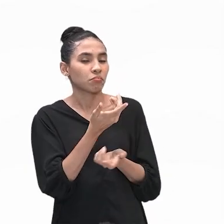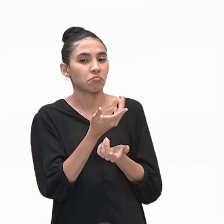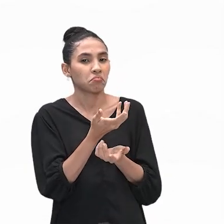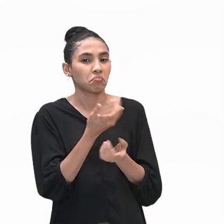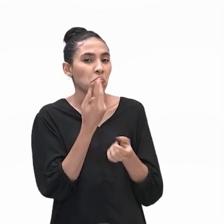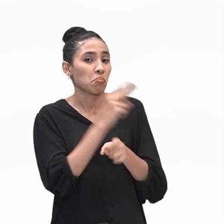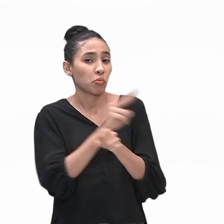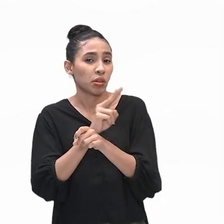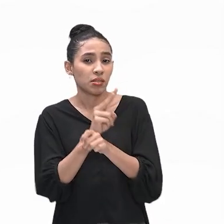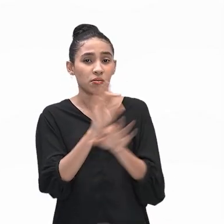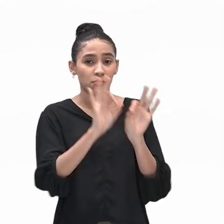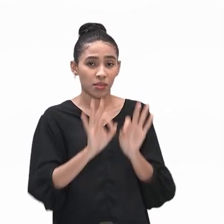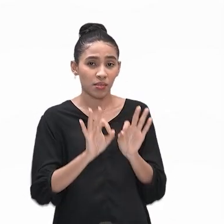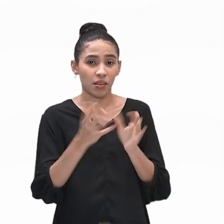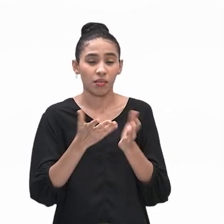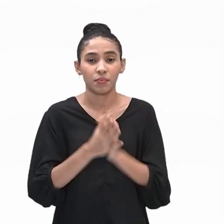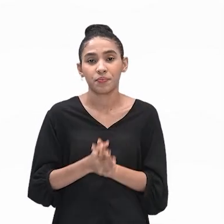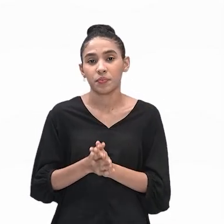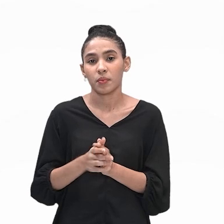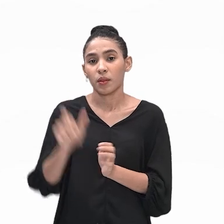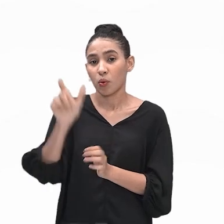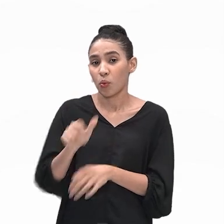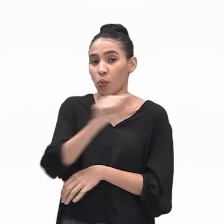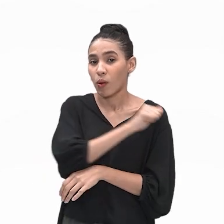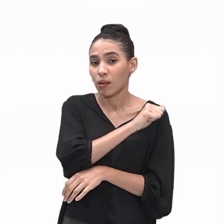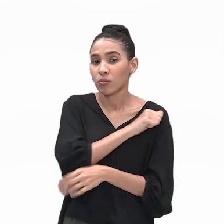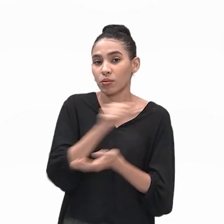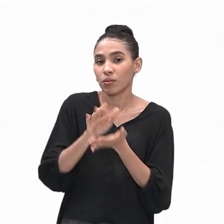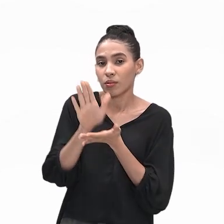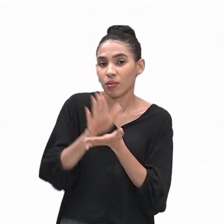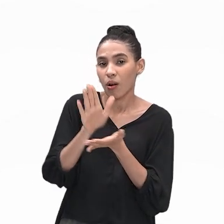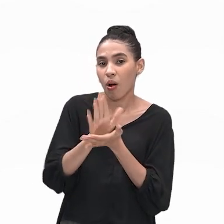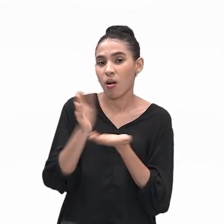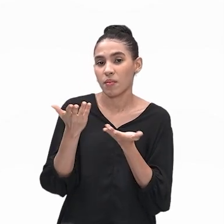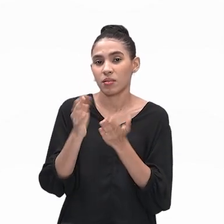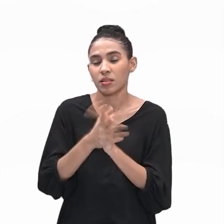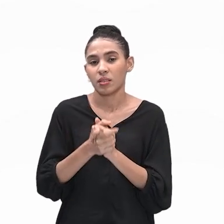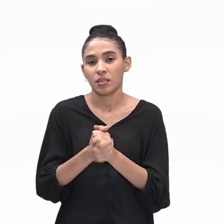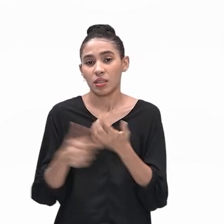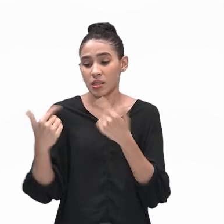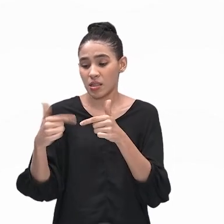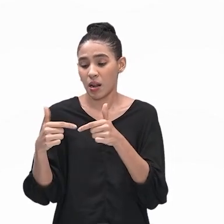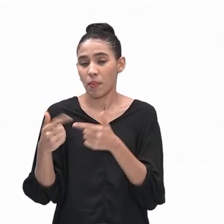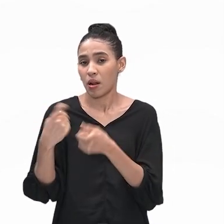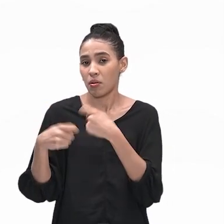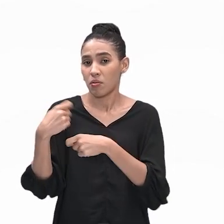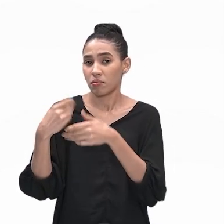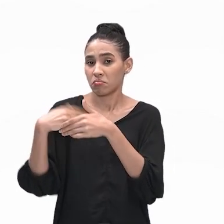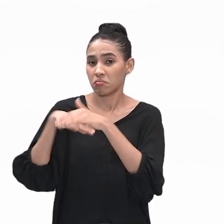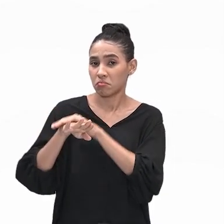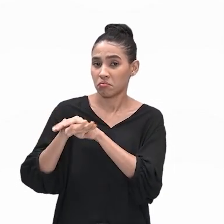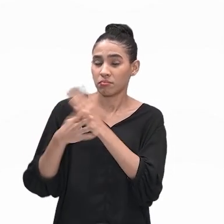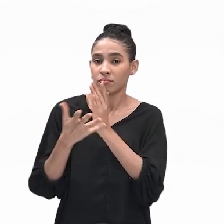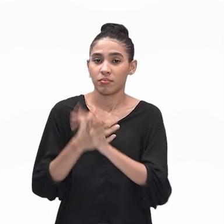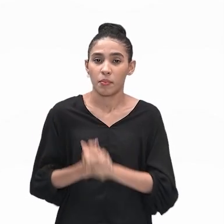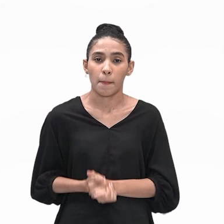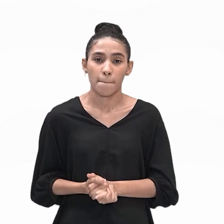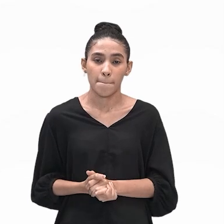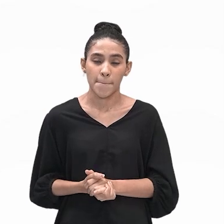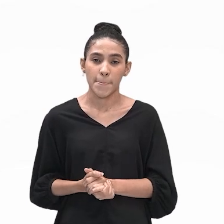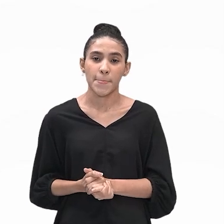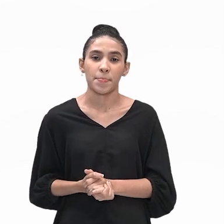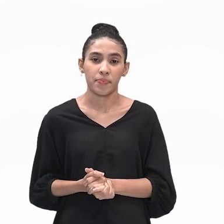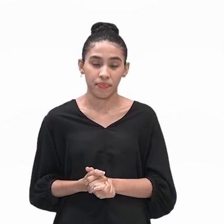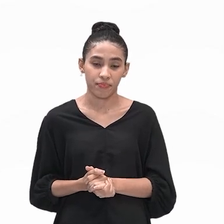estabelecimento, de um estudante que vai tirar cópias ali, né, do trabalho para economizar. E